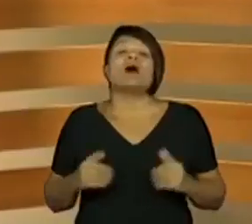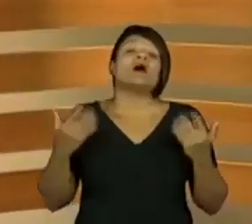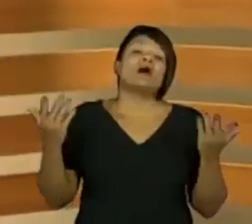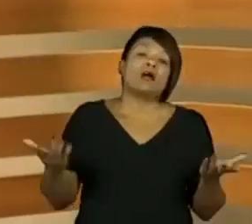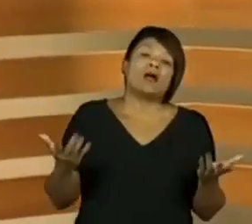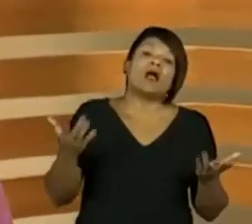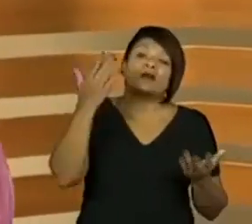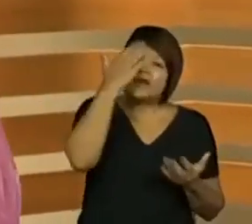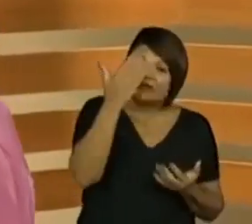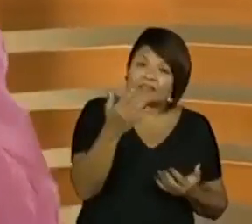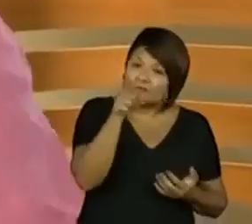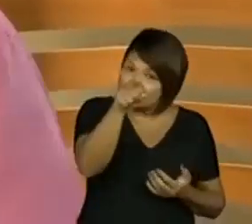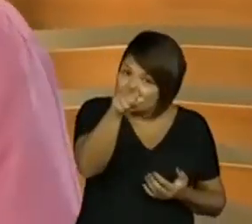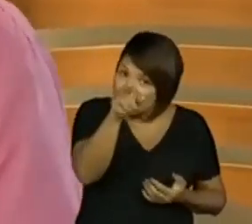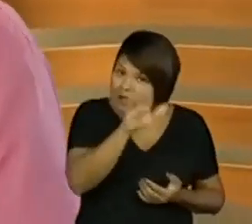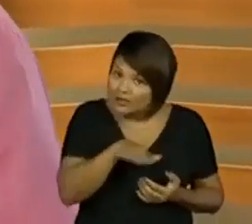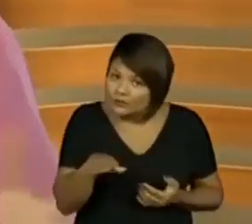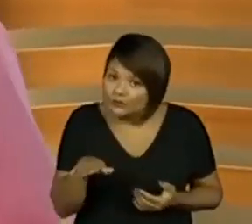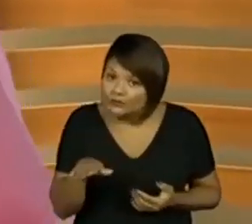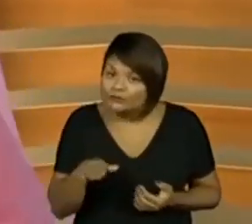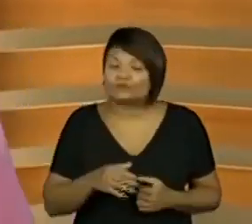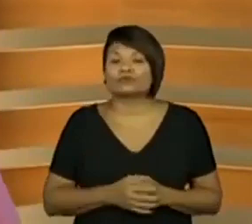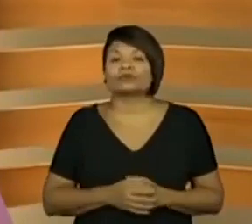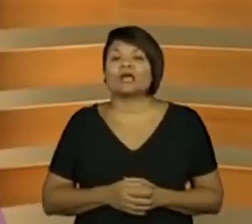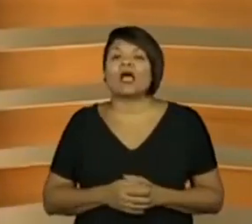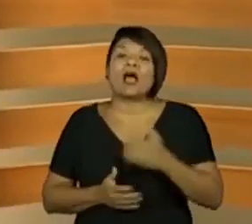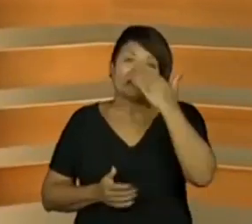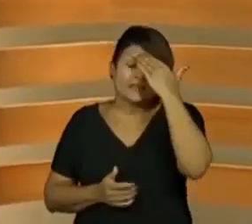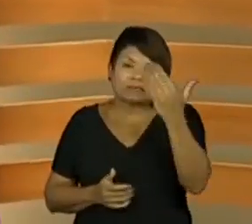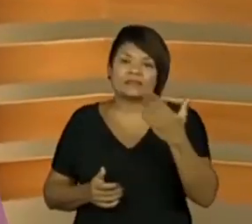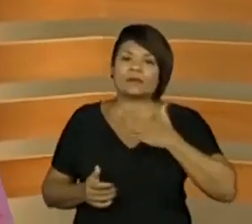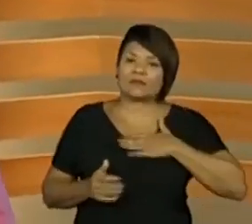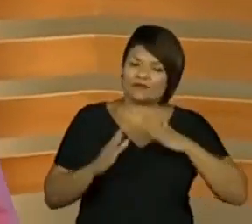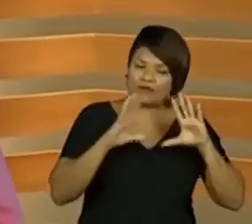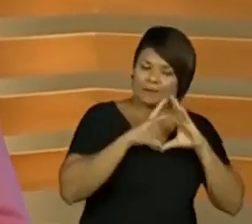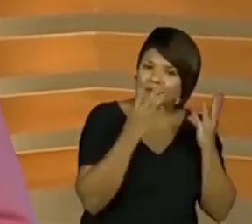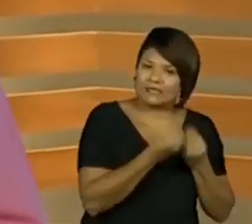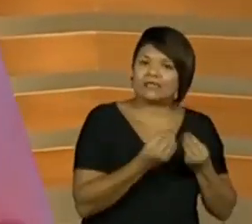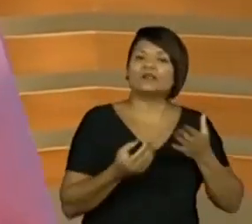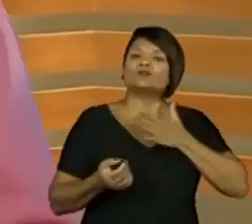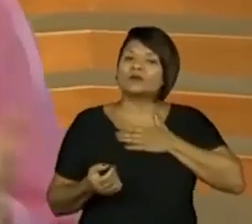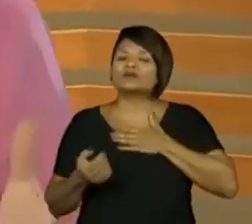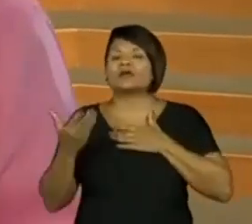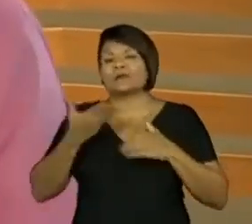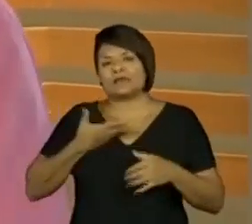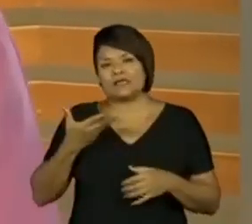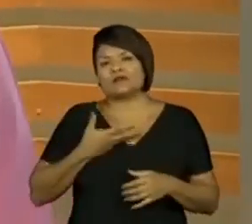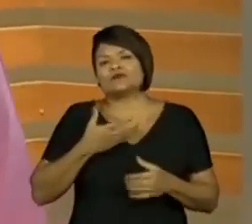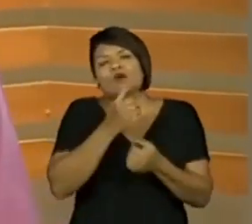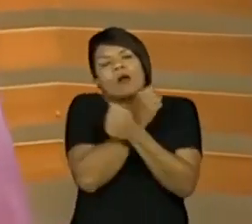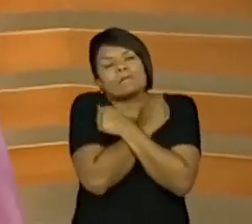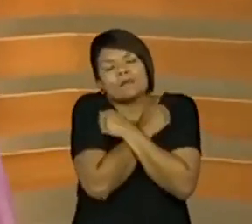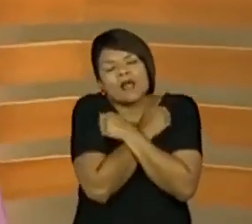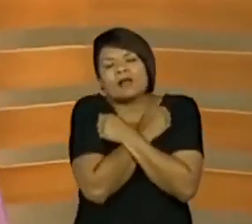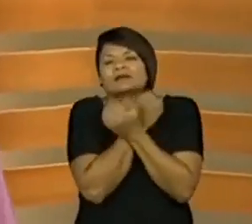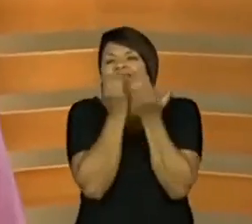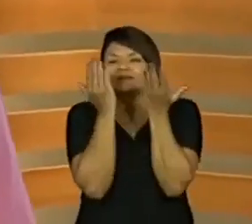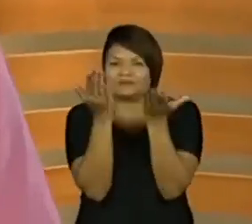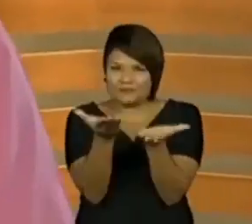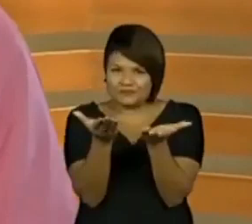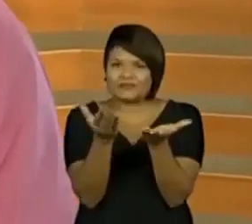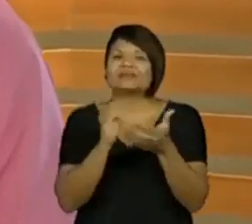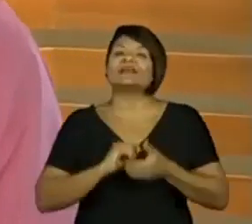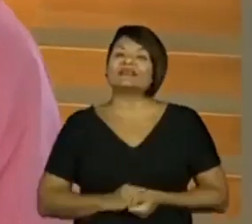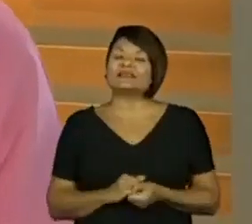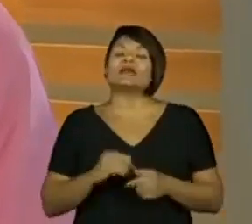atenção de você, aluno, agradecer a atenção da minha família, dos meus amigos. Um grande abraço para vocês.